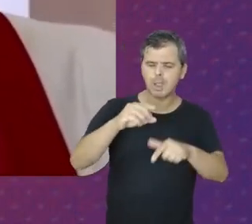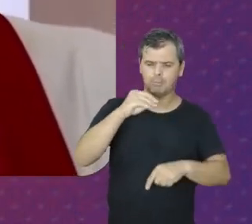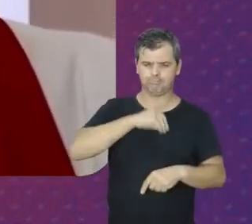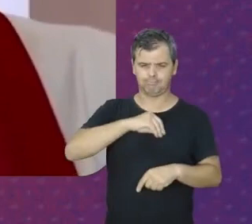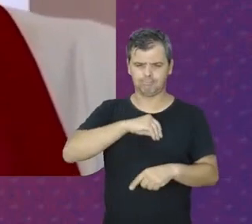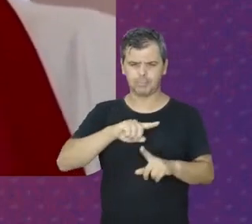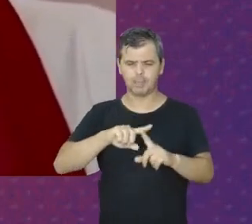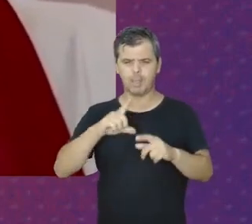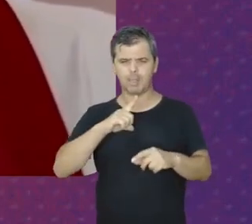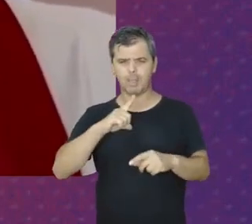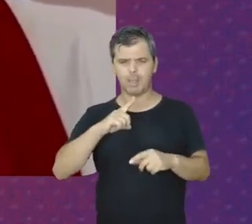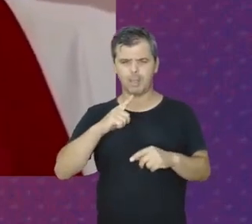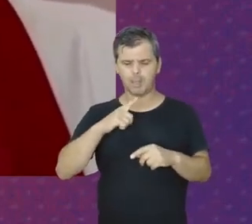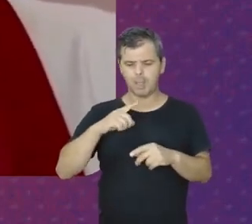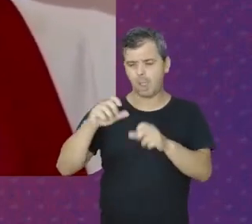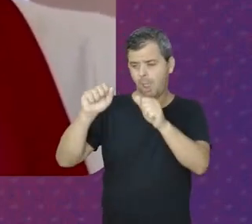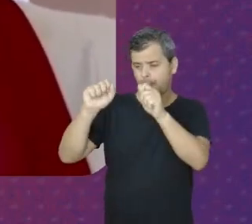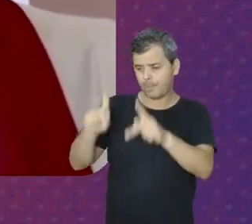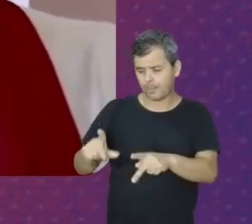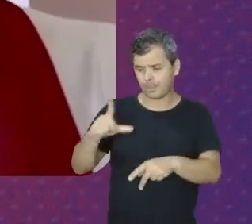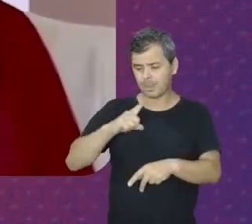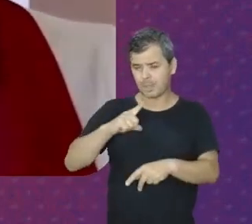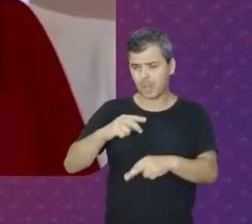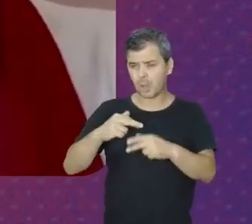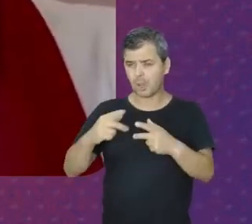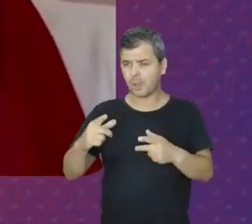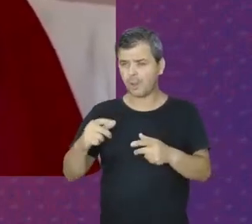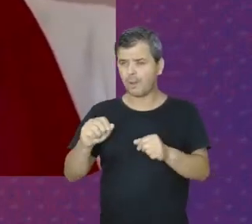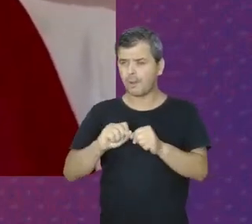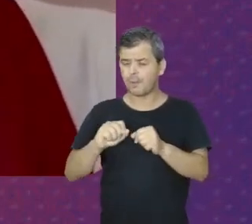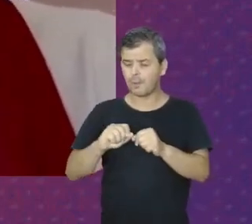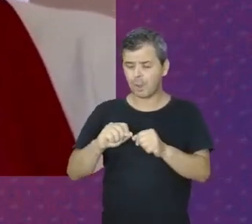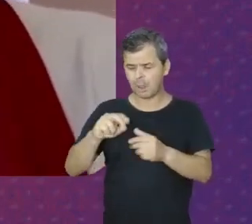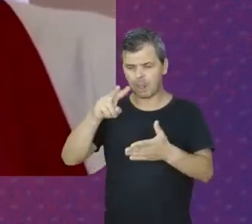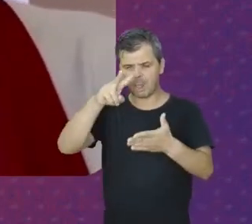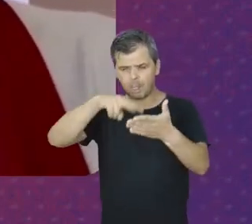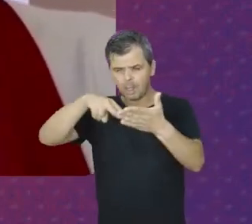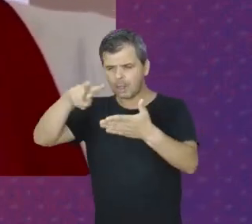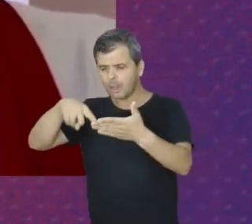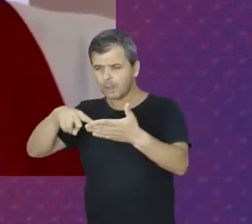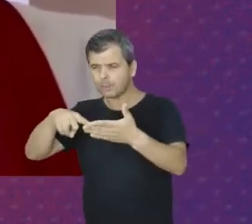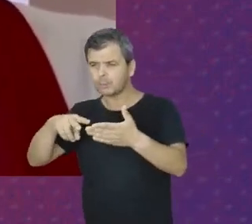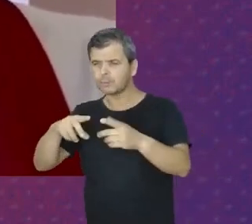de ter condições de aposentadoria, de ter condições de fazer leituras